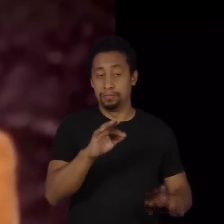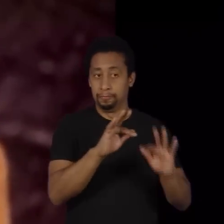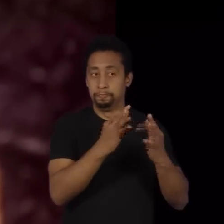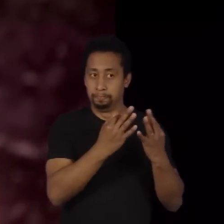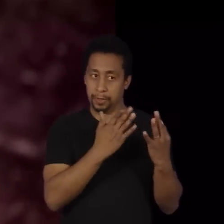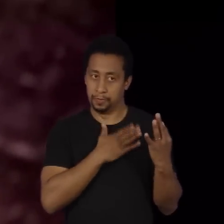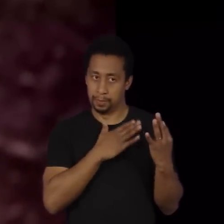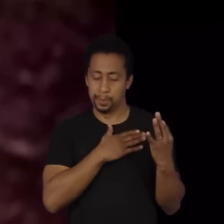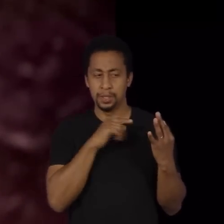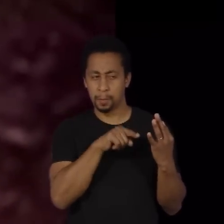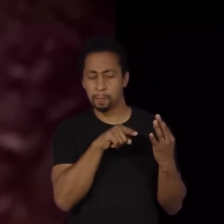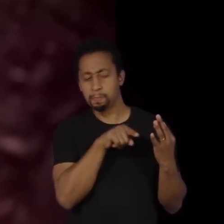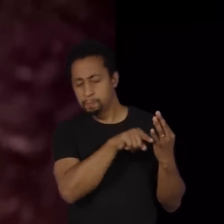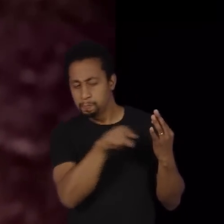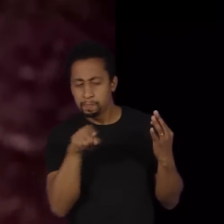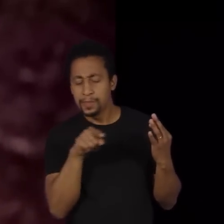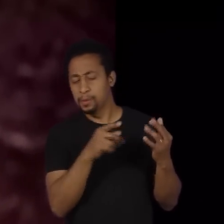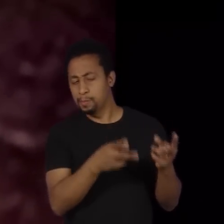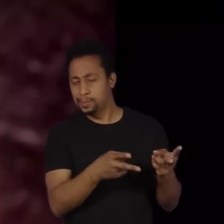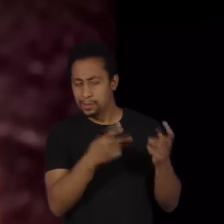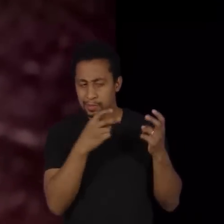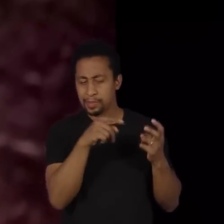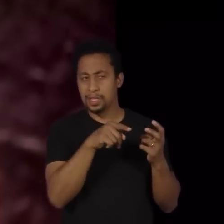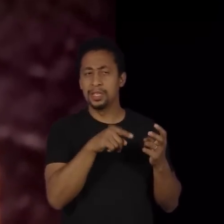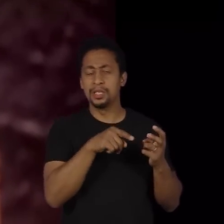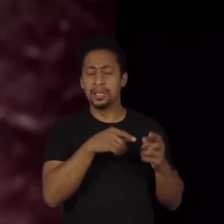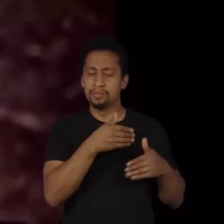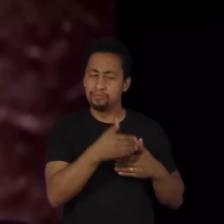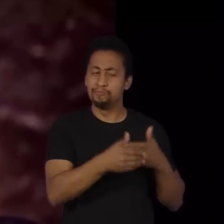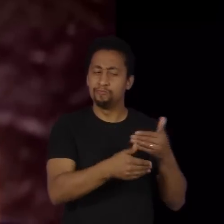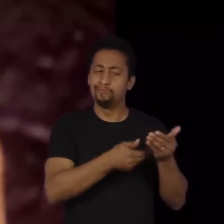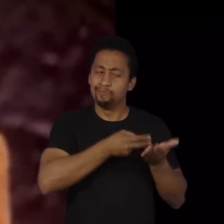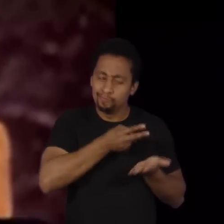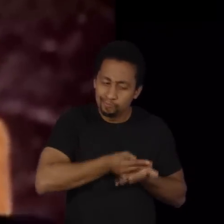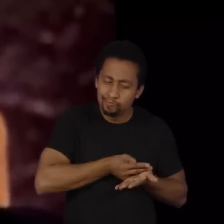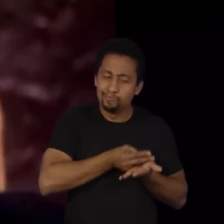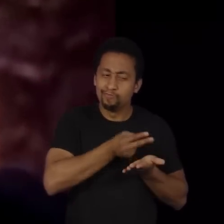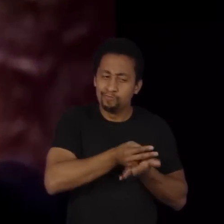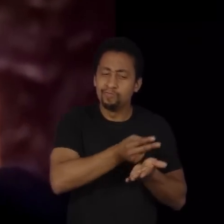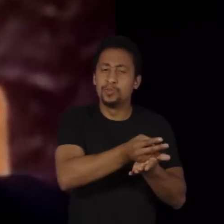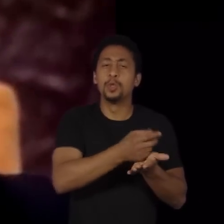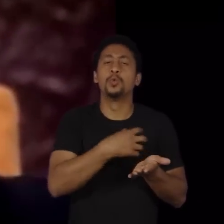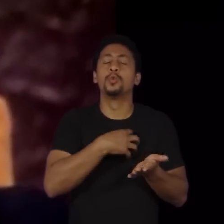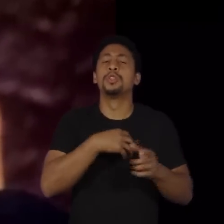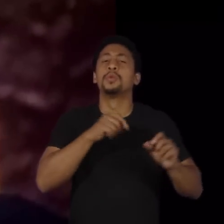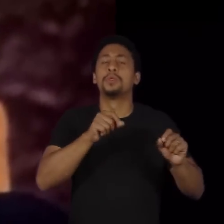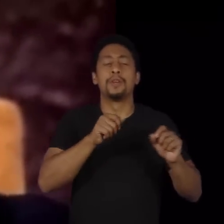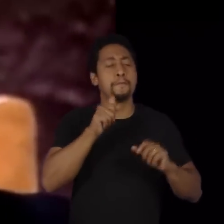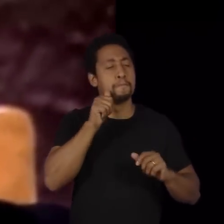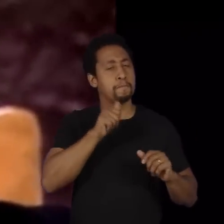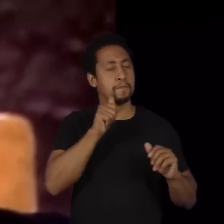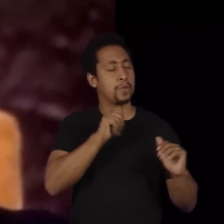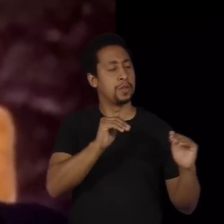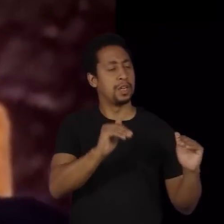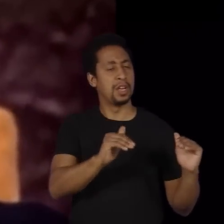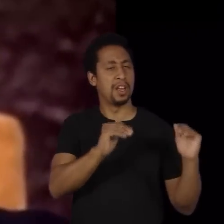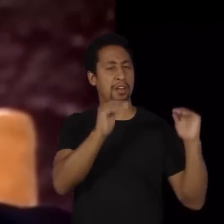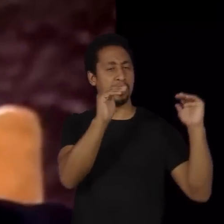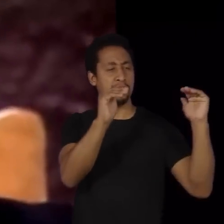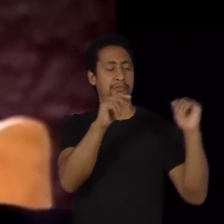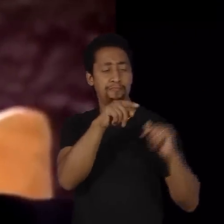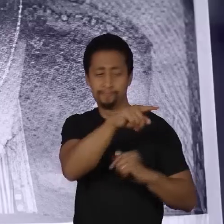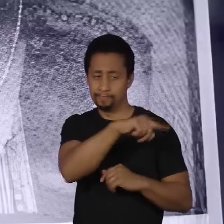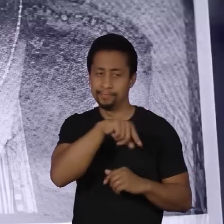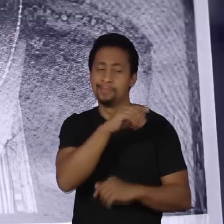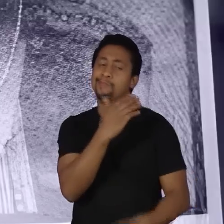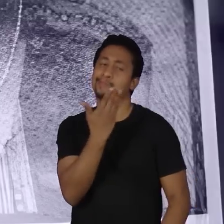família uma continuidade muito do lado das sinhás, das mulheres